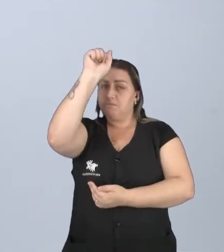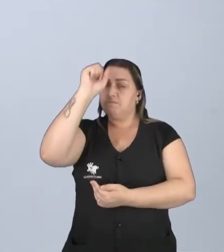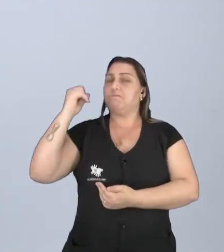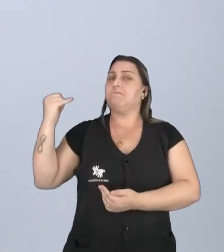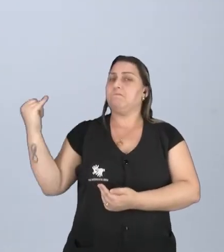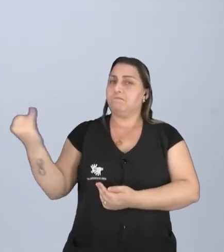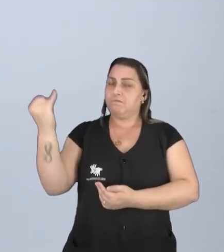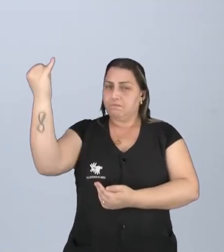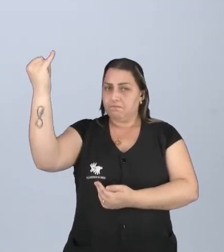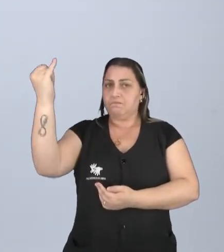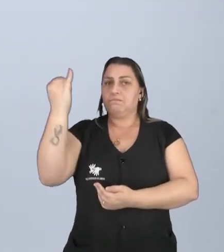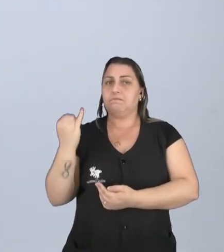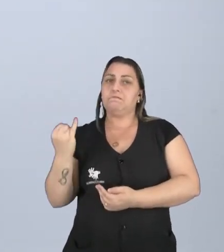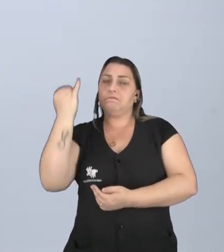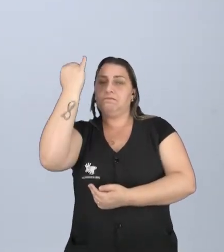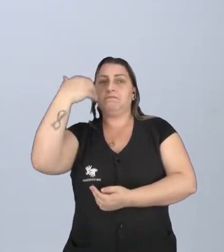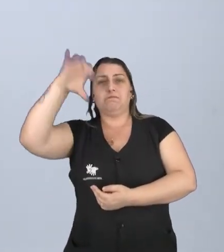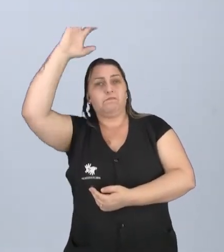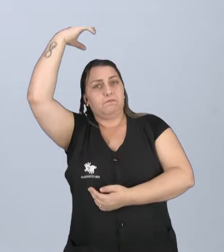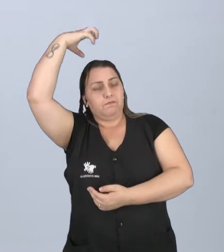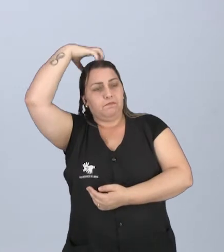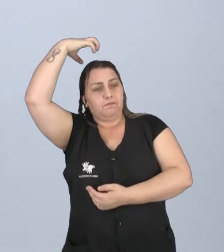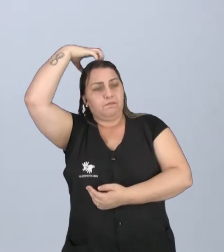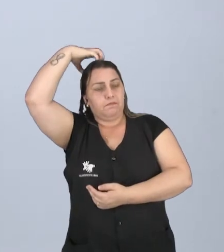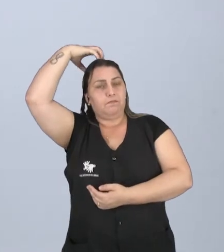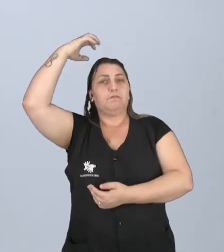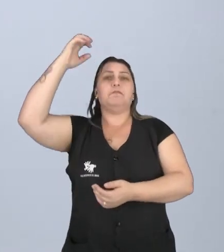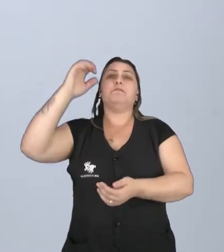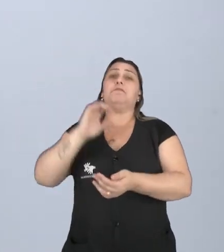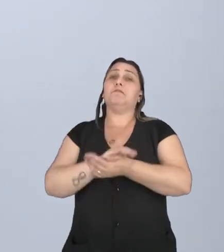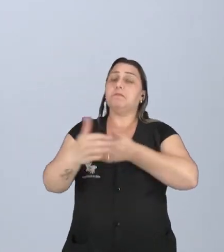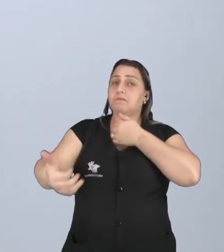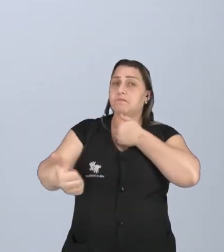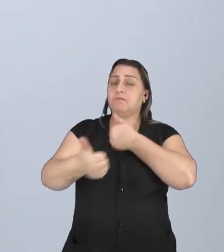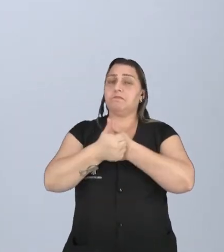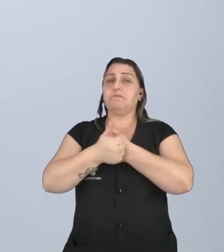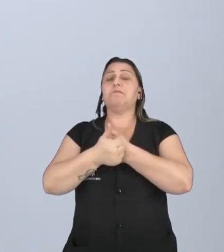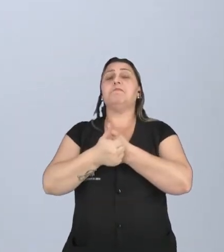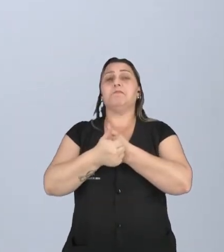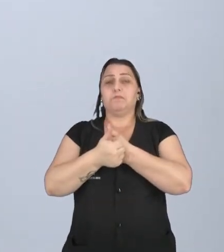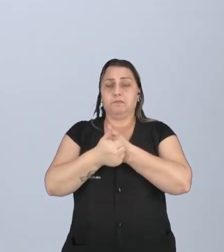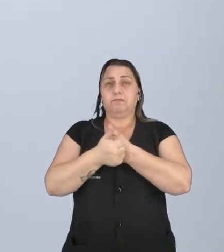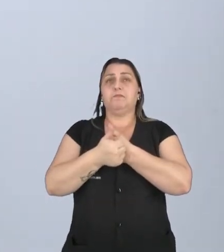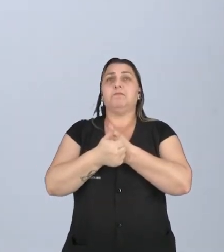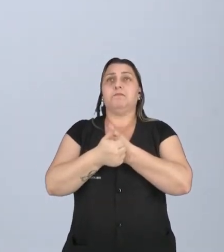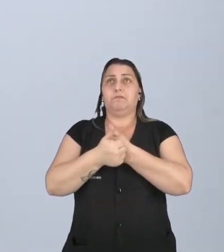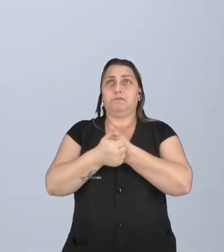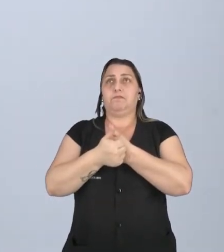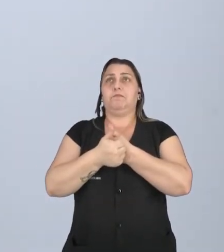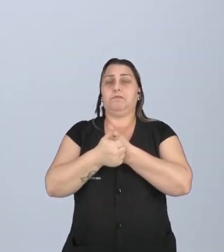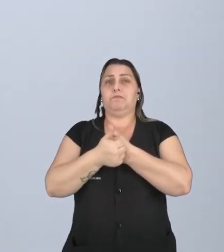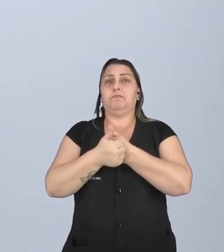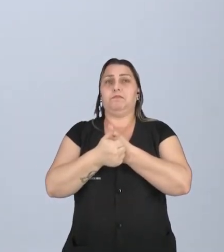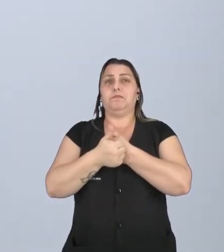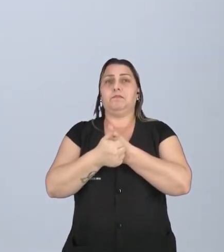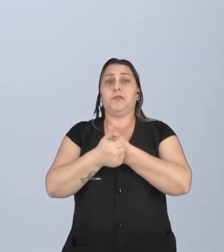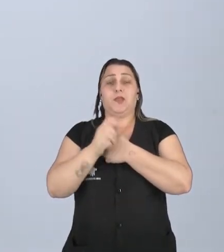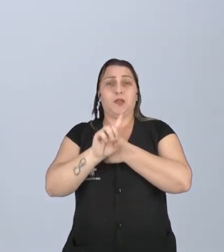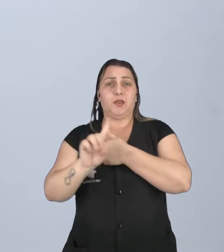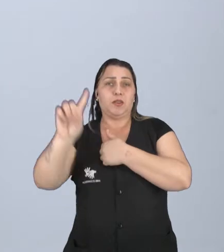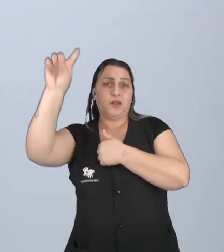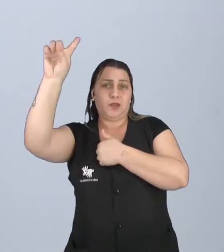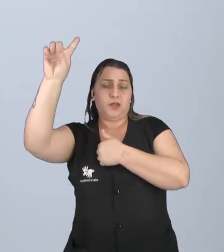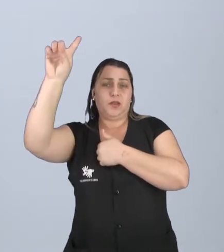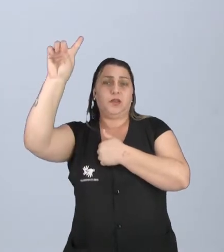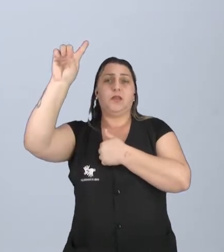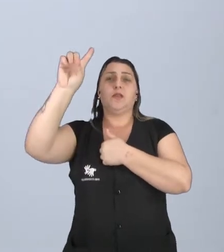muito importante aí para o imperador, né? Que aí o imperador se aproxima de uma figura suprema, né, de Deus, assim,